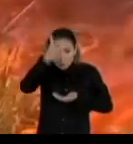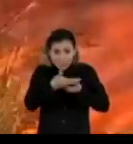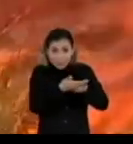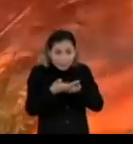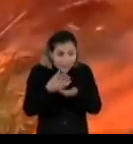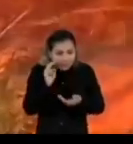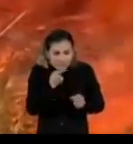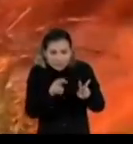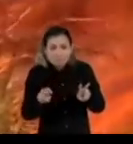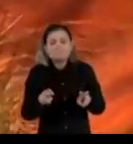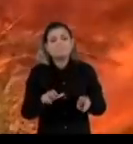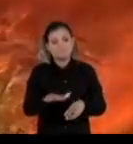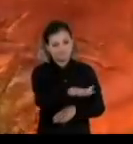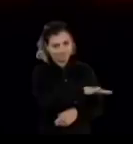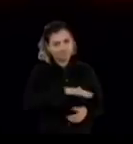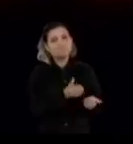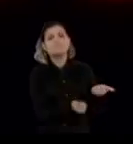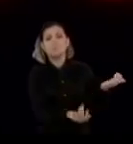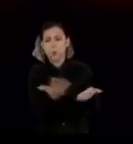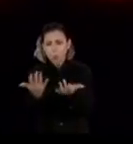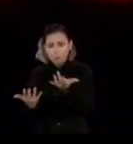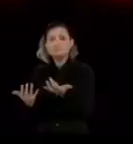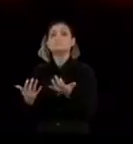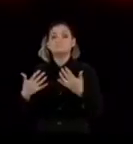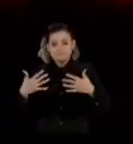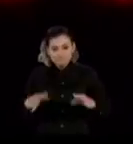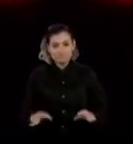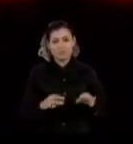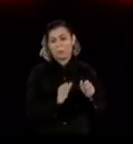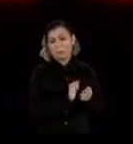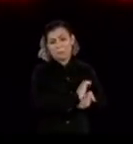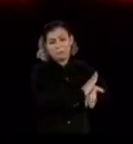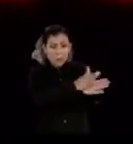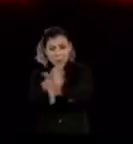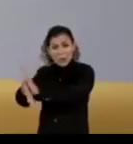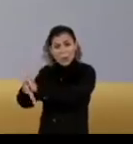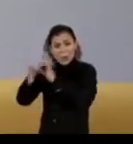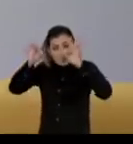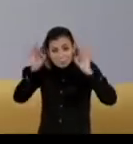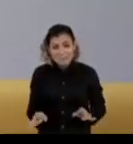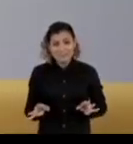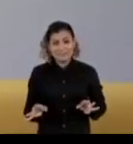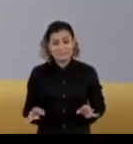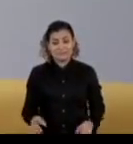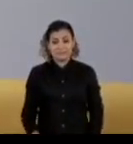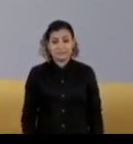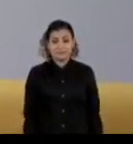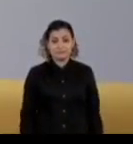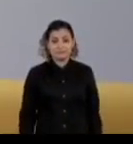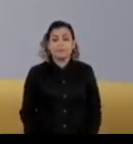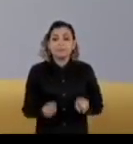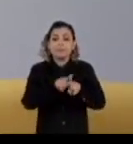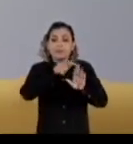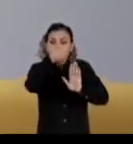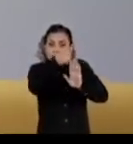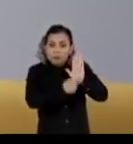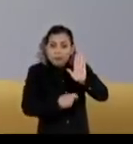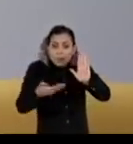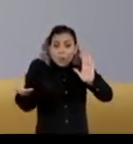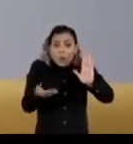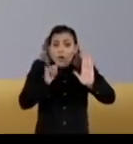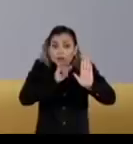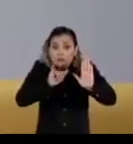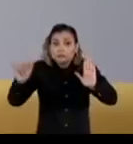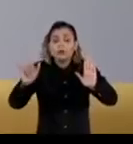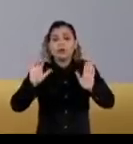que os incêndios na região do Pantanal atingiram dimensões devastadoras. E um relatório divulgado hoje